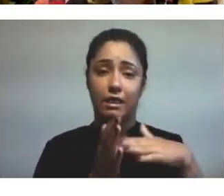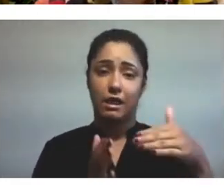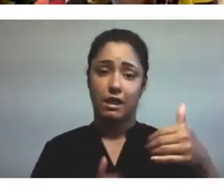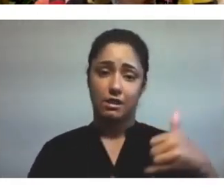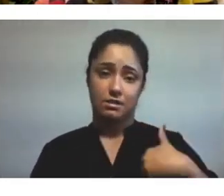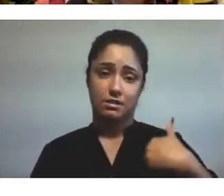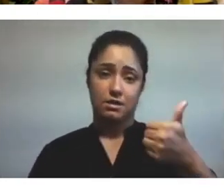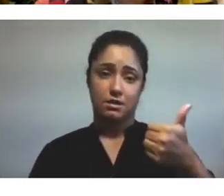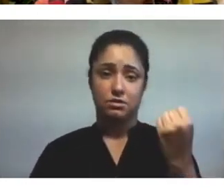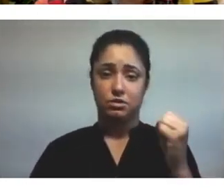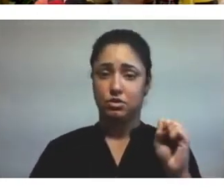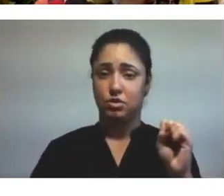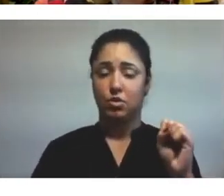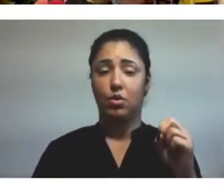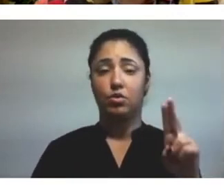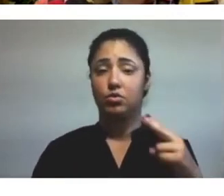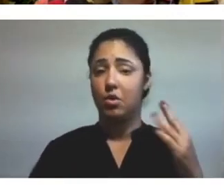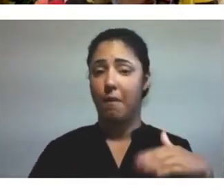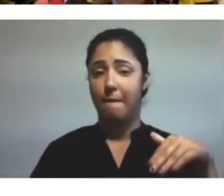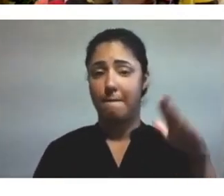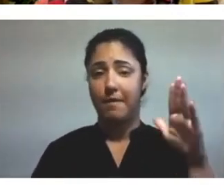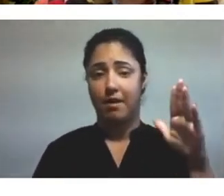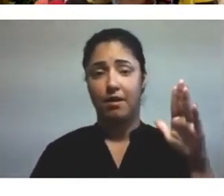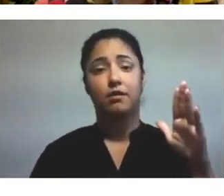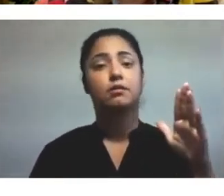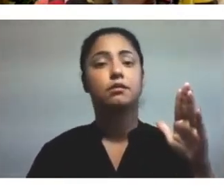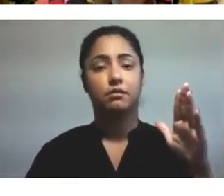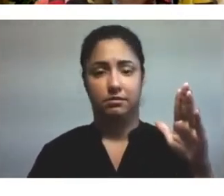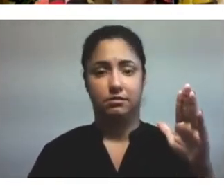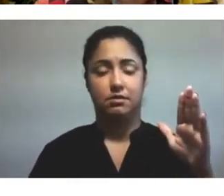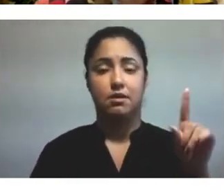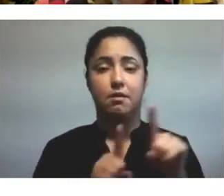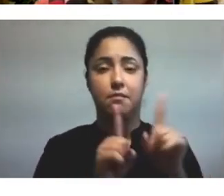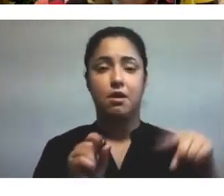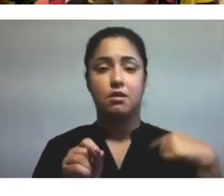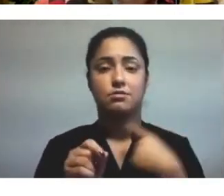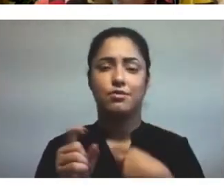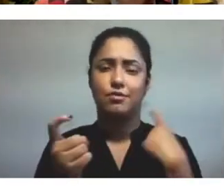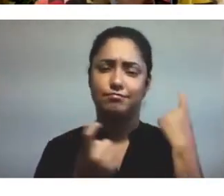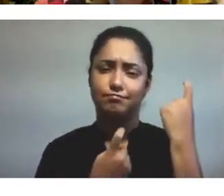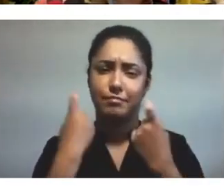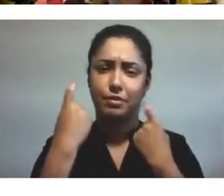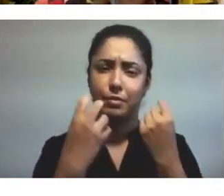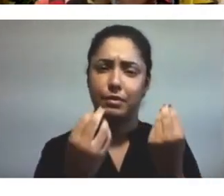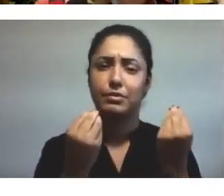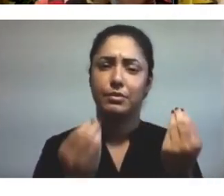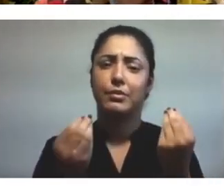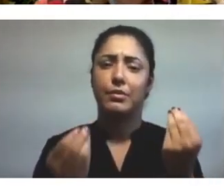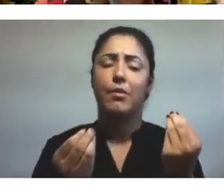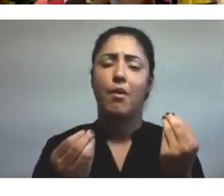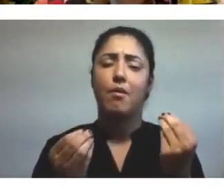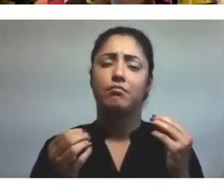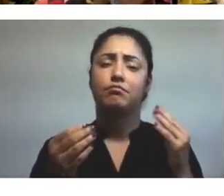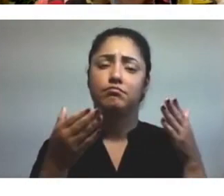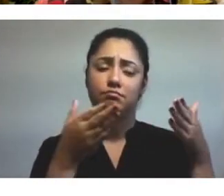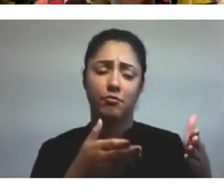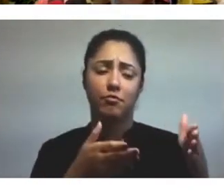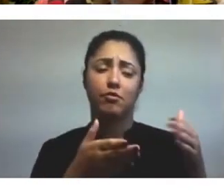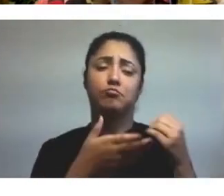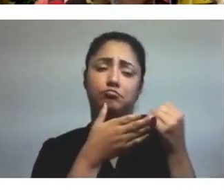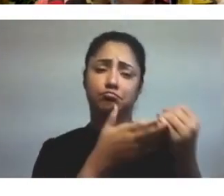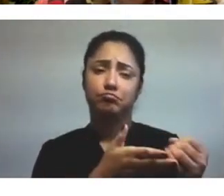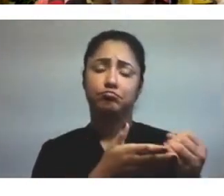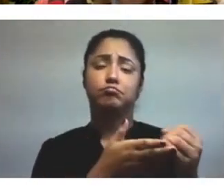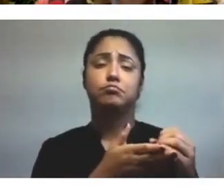um pouquinho mais, né? Então, a nossa preocupação é esta, dar uma nova perspectiva para aquele paciente que está ali na unidade